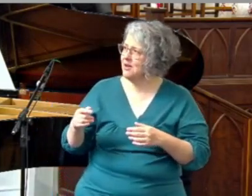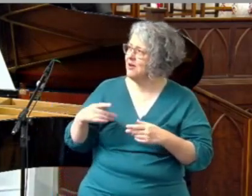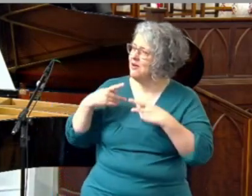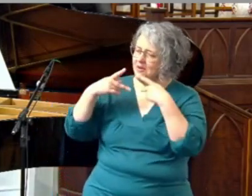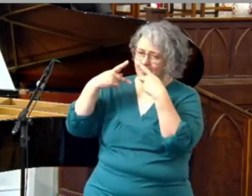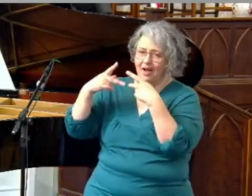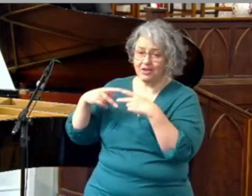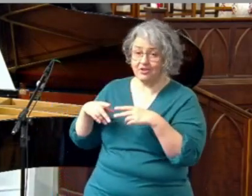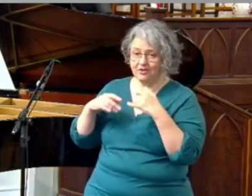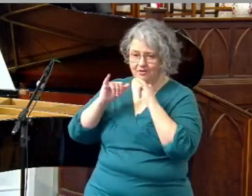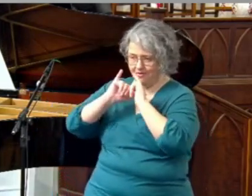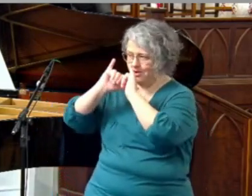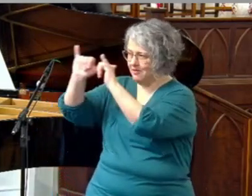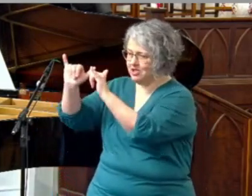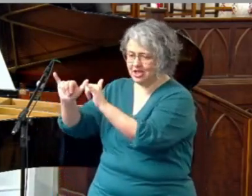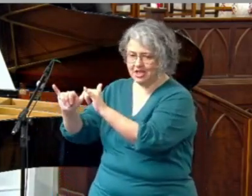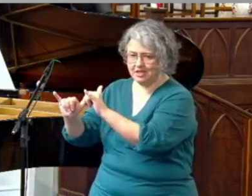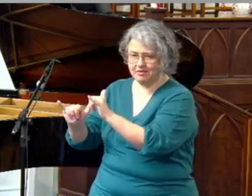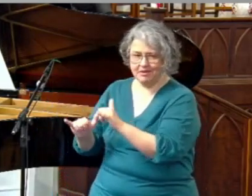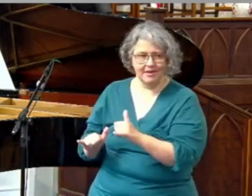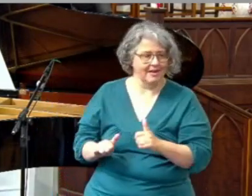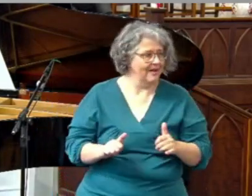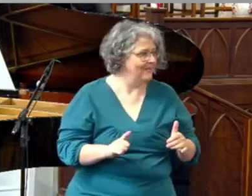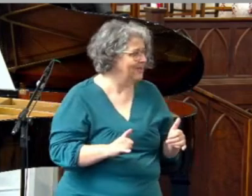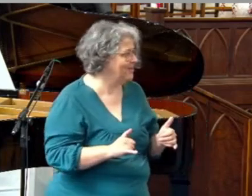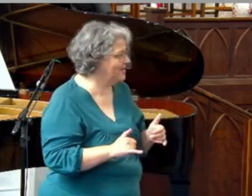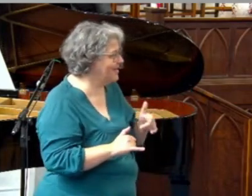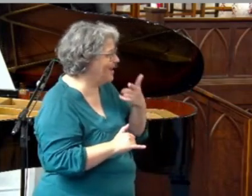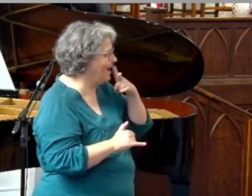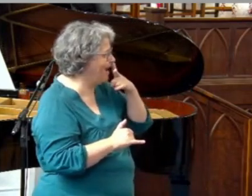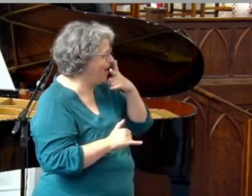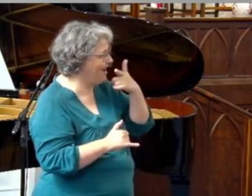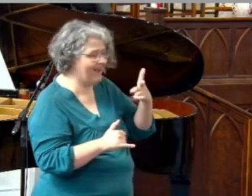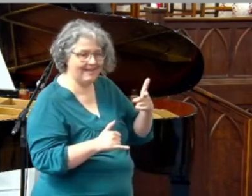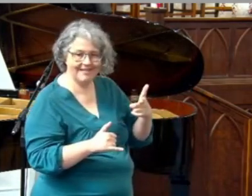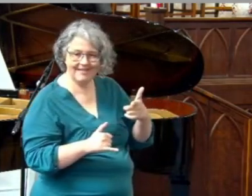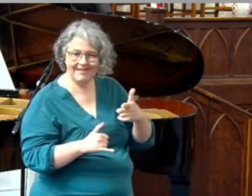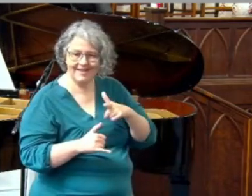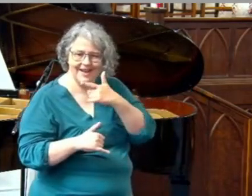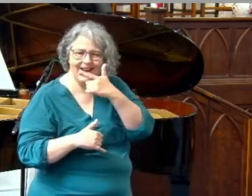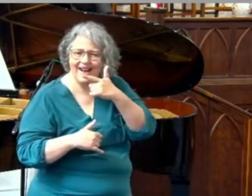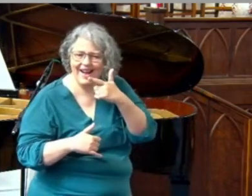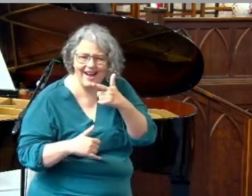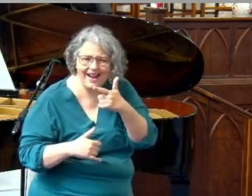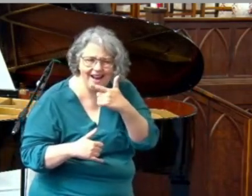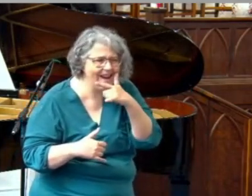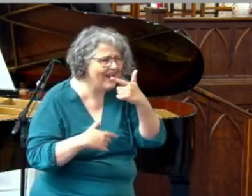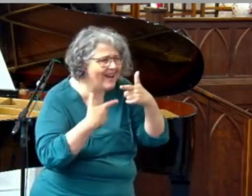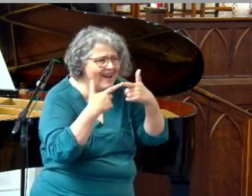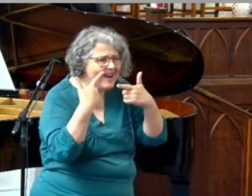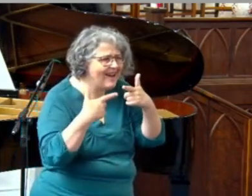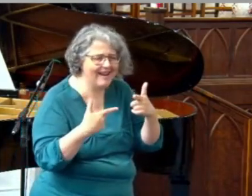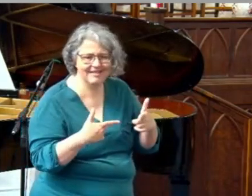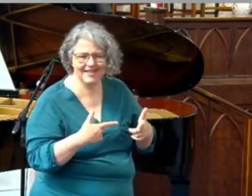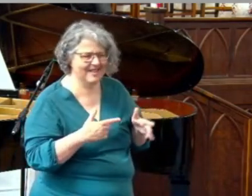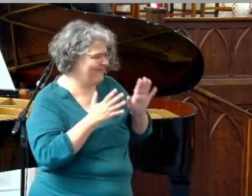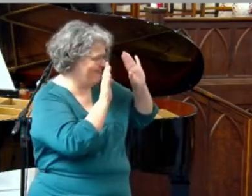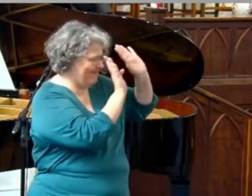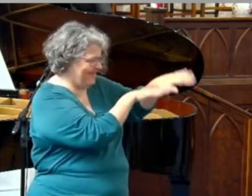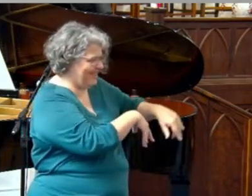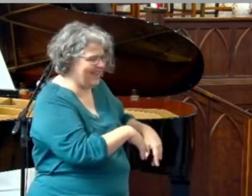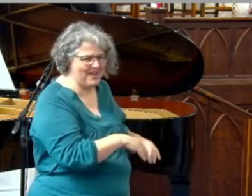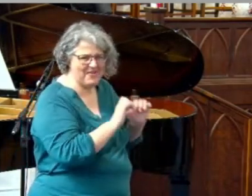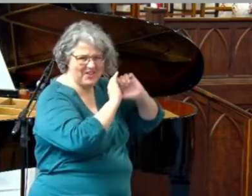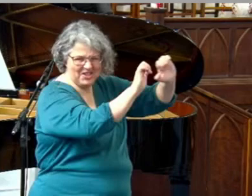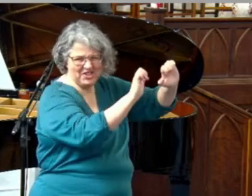menosprezar, ou serão indiferentes àqueles que estão veiculando ou falando a palavra de